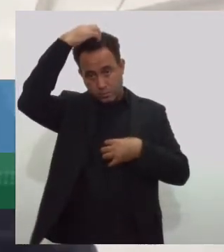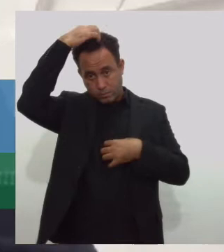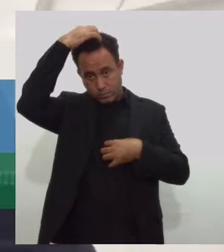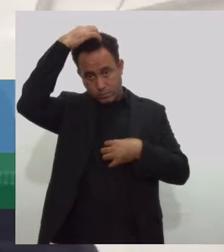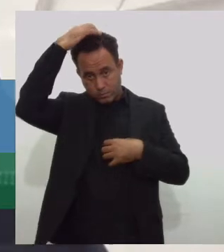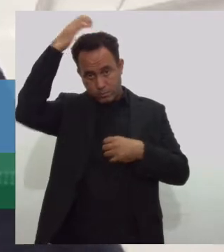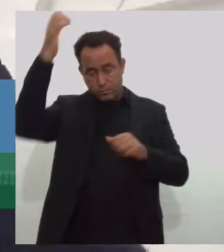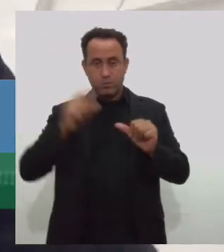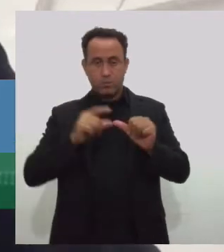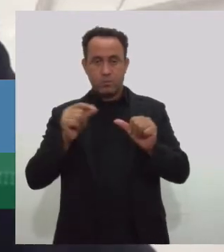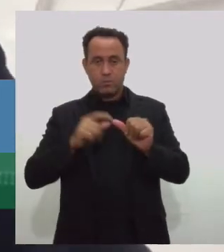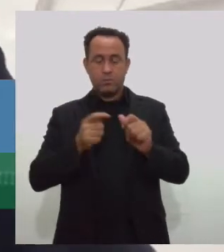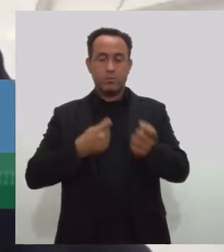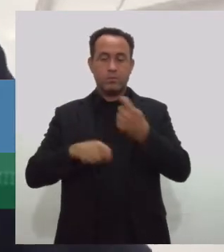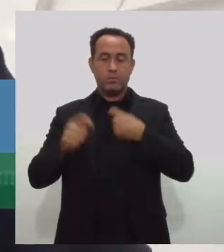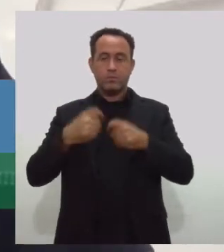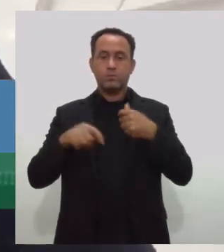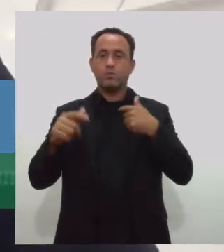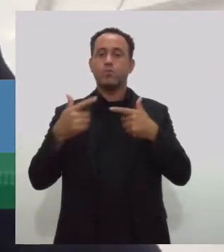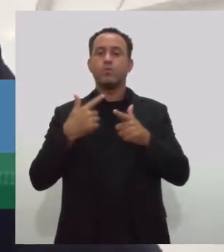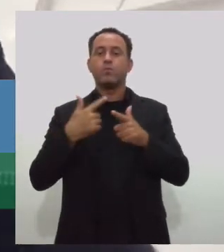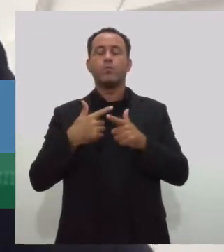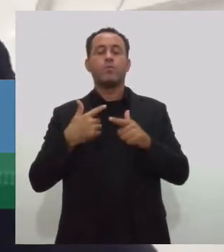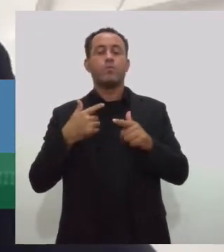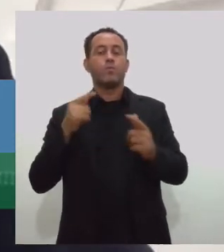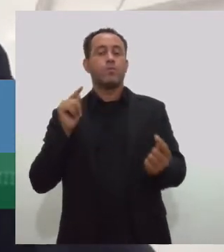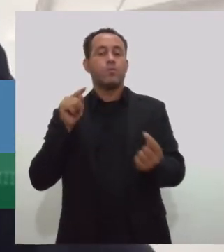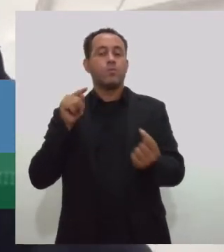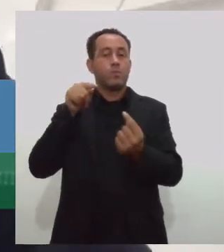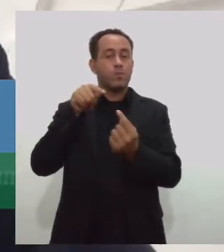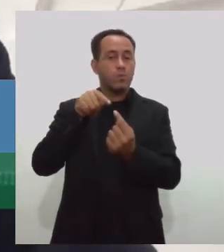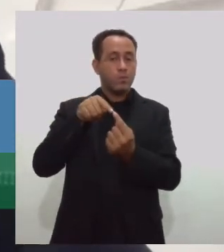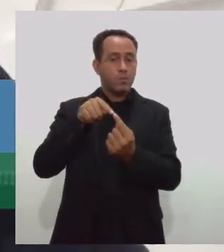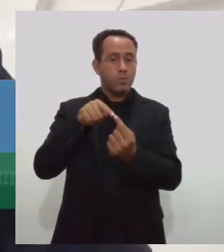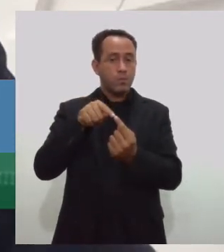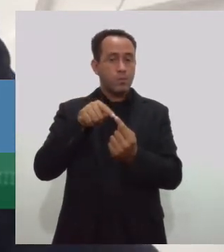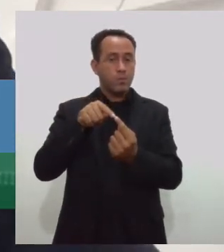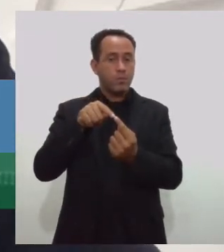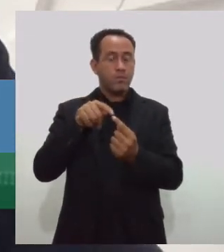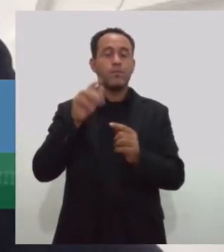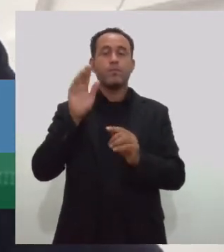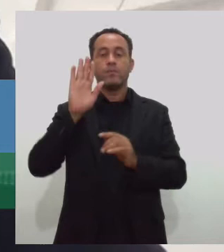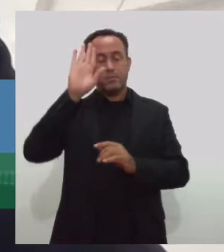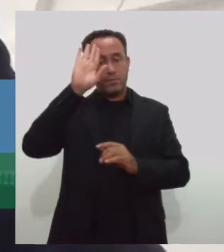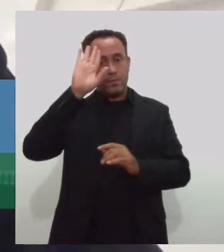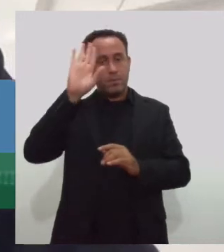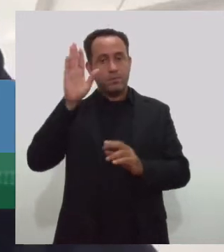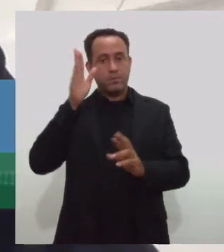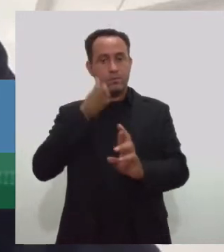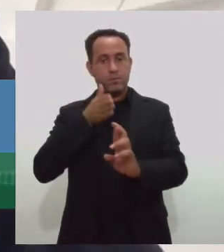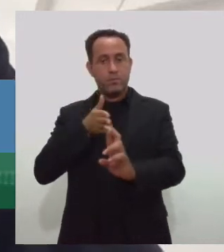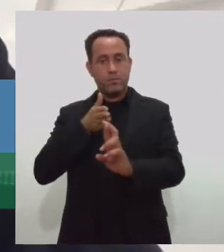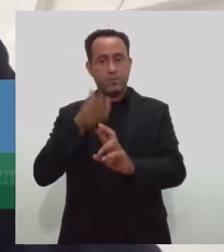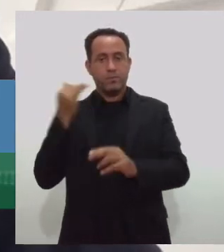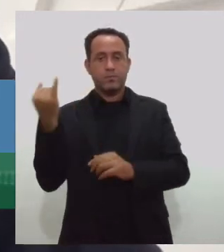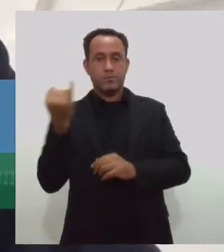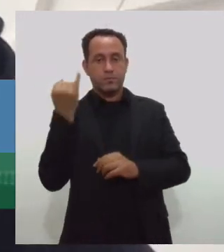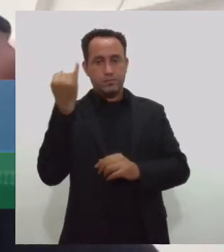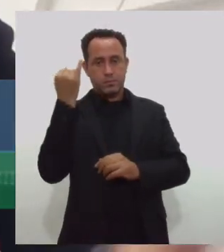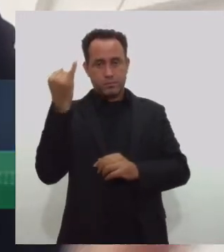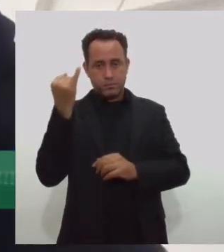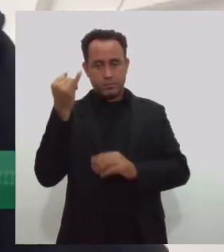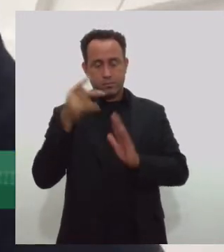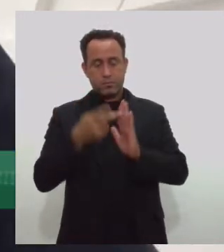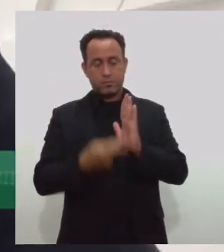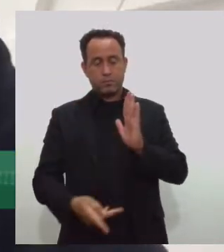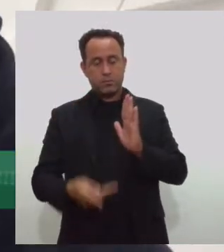improbidade administrativa qualquer ação ou omissão dolosa. Essa é uma das diferenças fundamentais desse